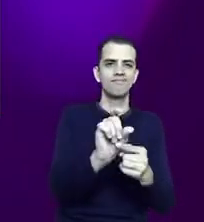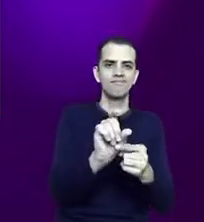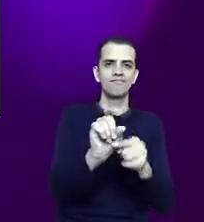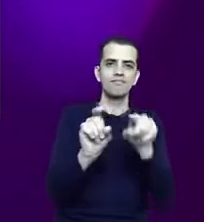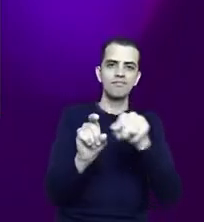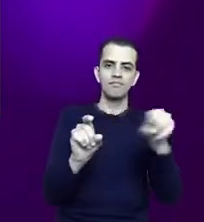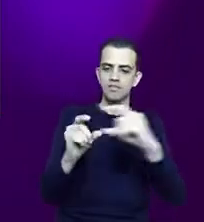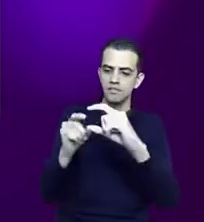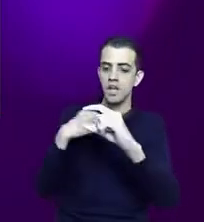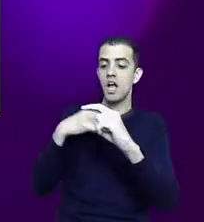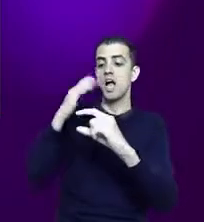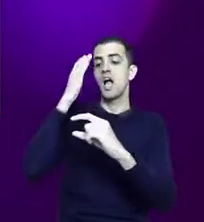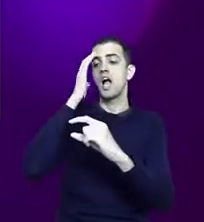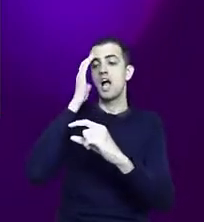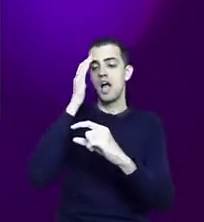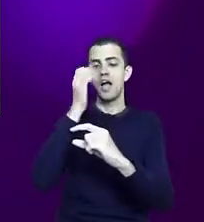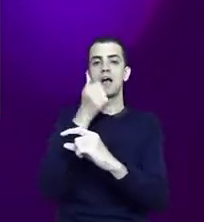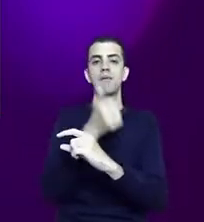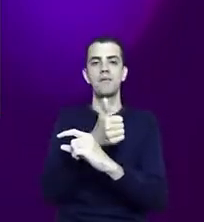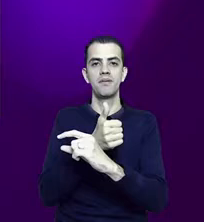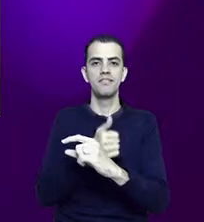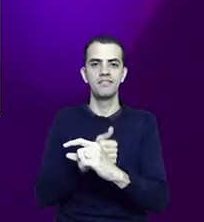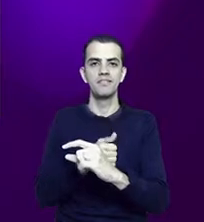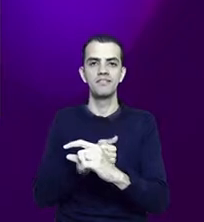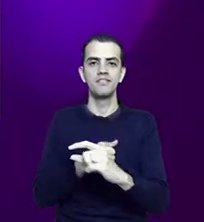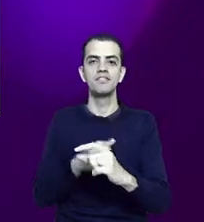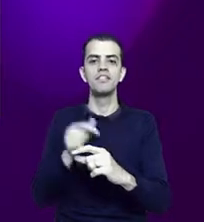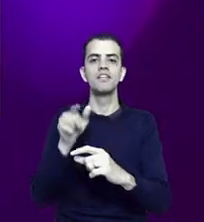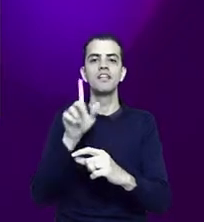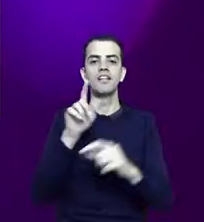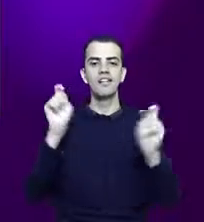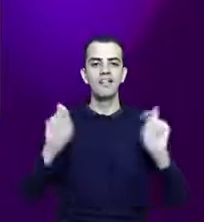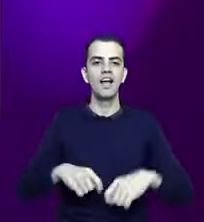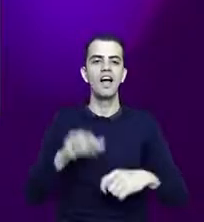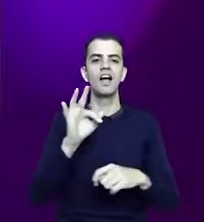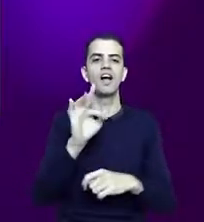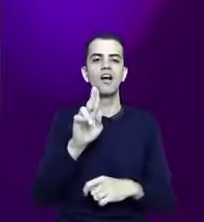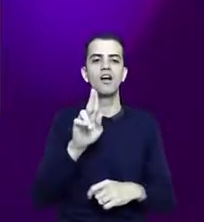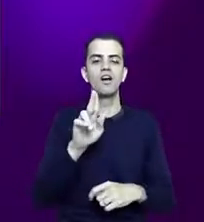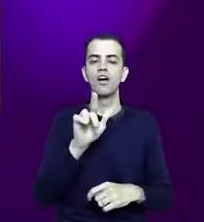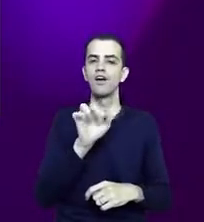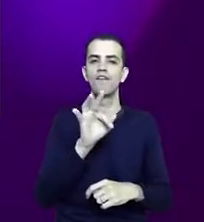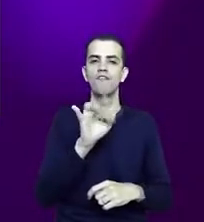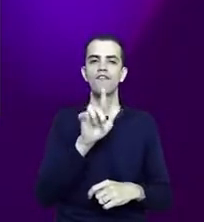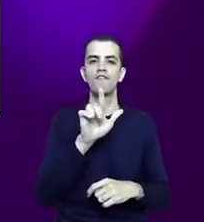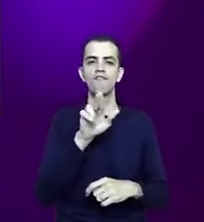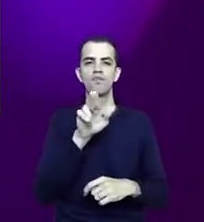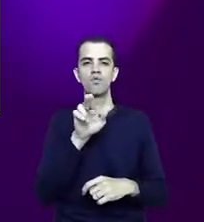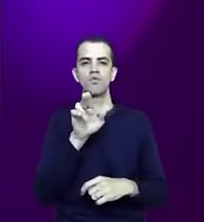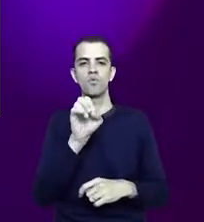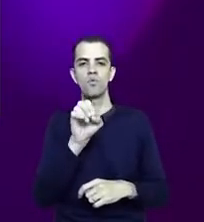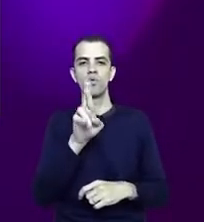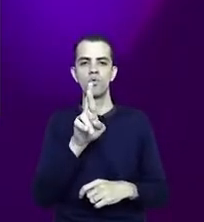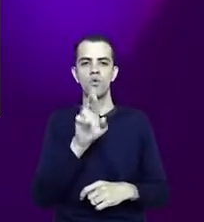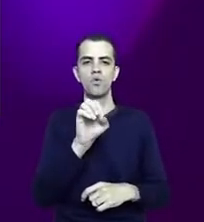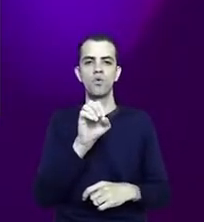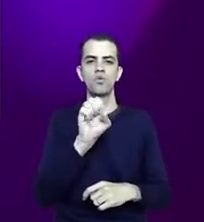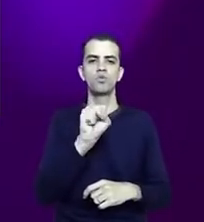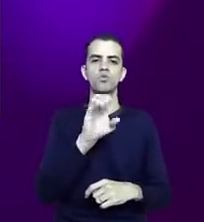vamos realizar. A gente faz o controle com fluoroscopia também no laboratório, de forma a conseguir